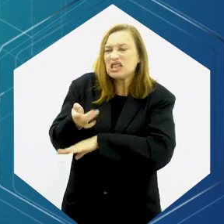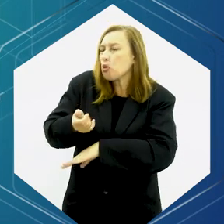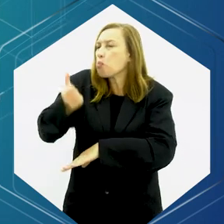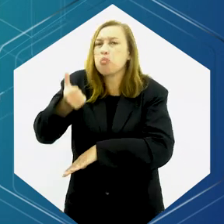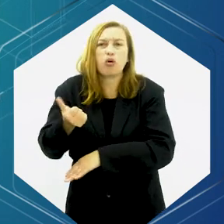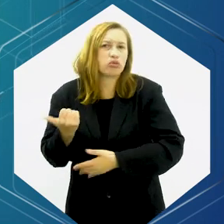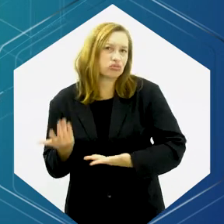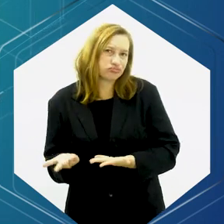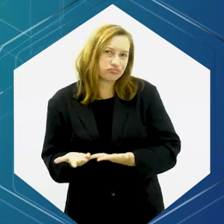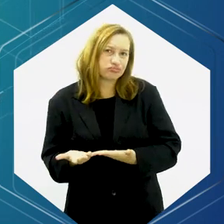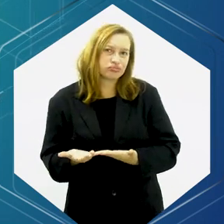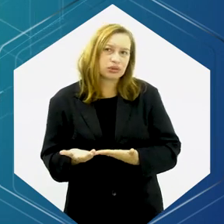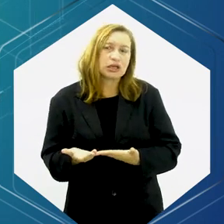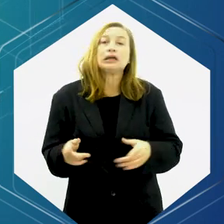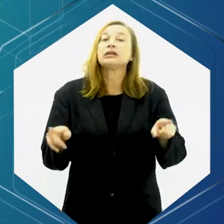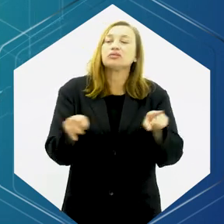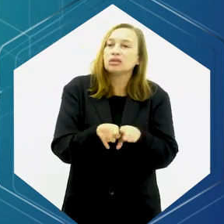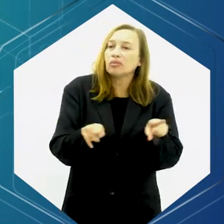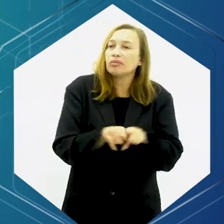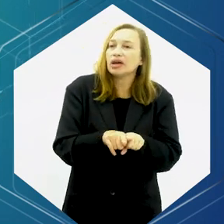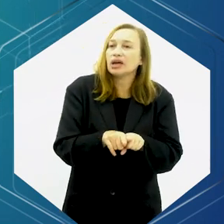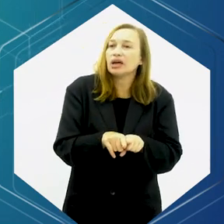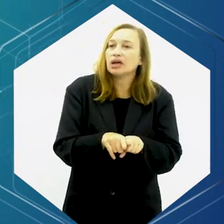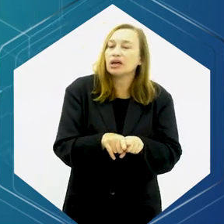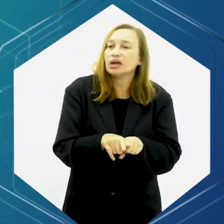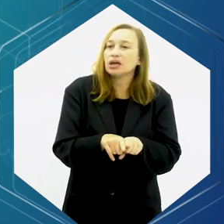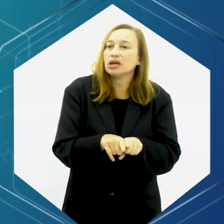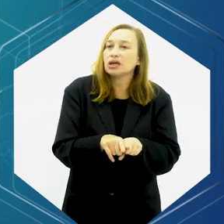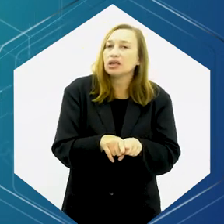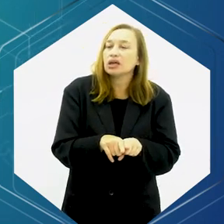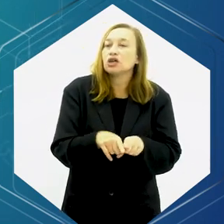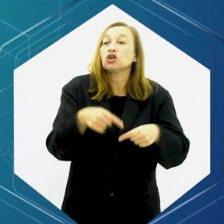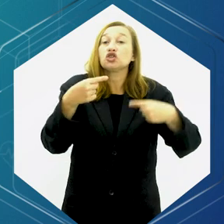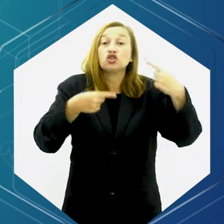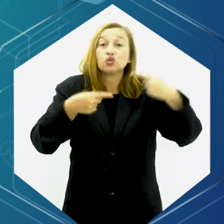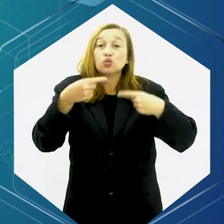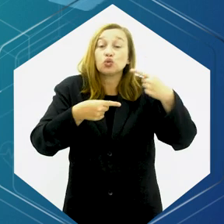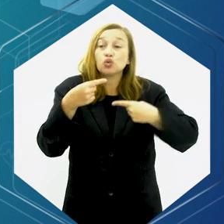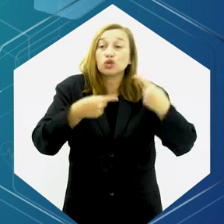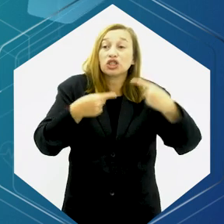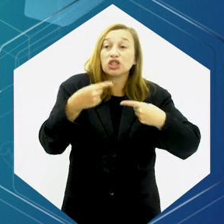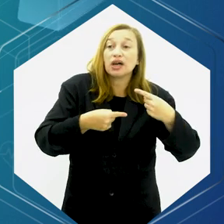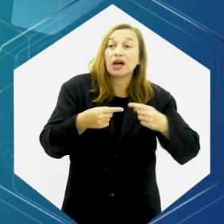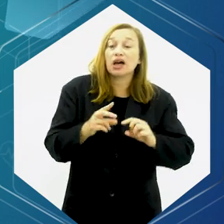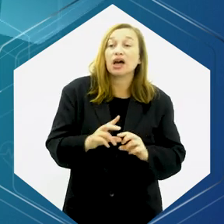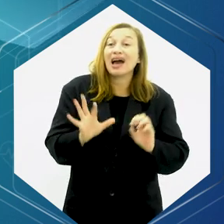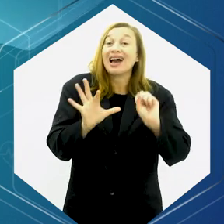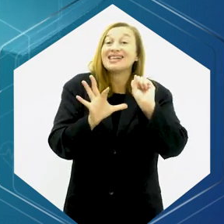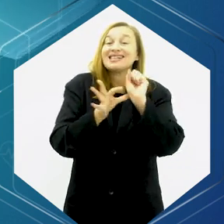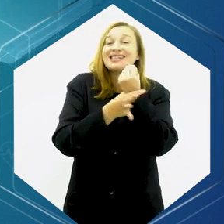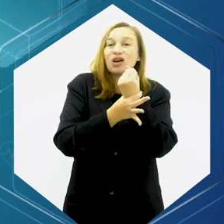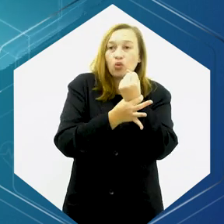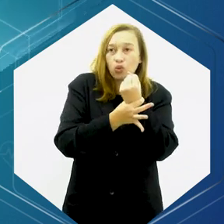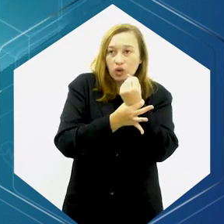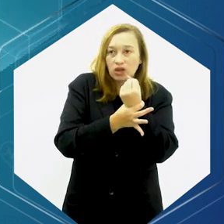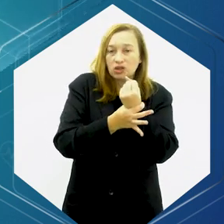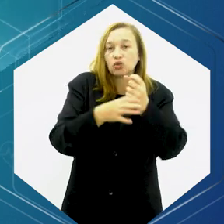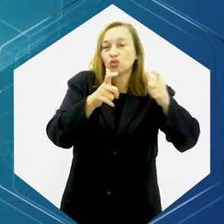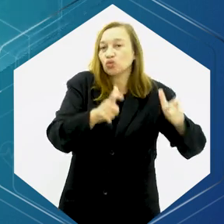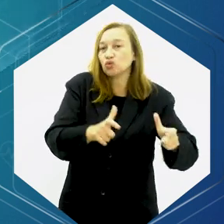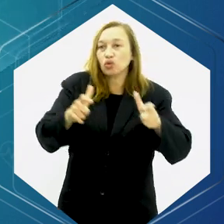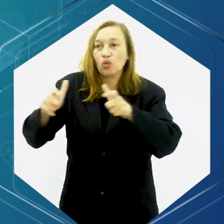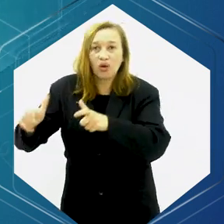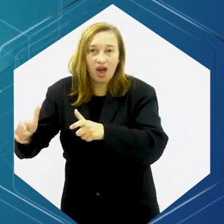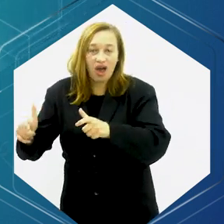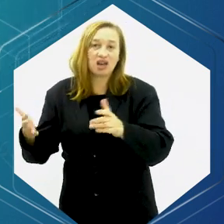acesso acesso a esses lugares sim eh e também eh disputa-se discute-se muito o o a questão da segurança né